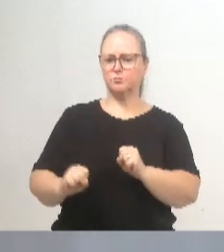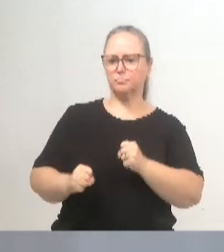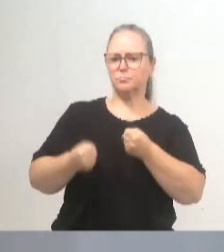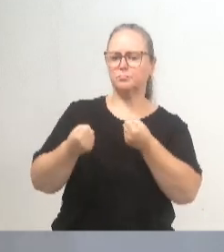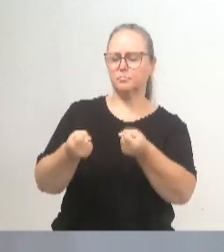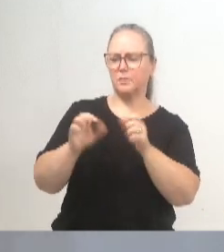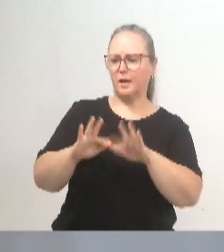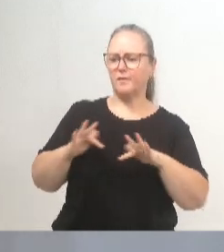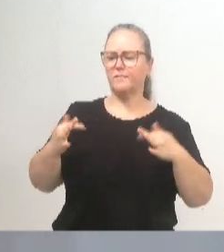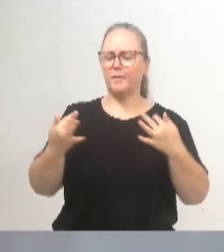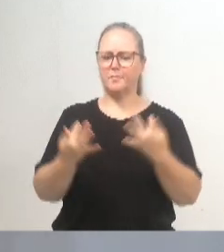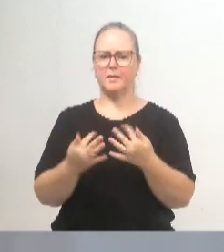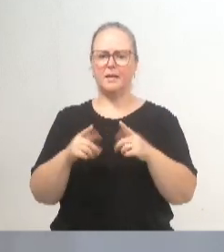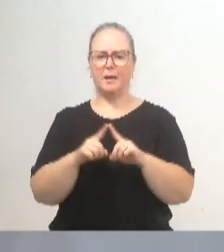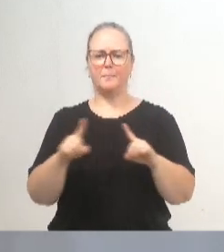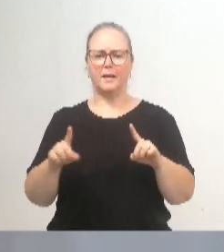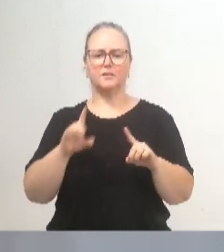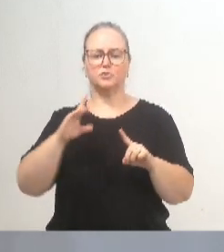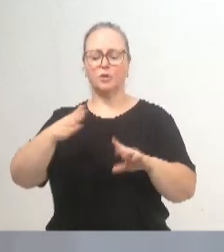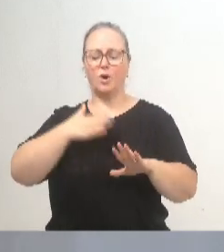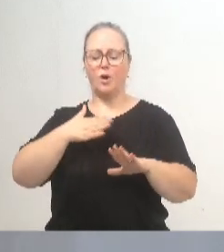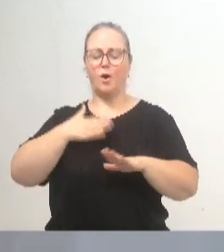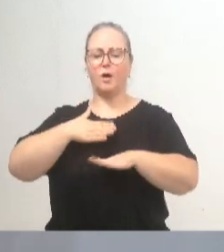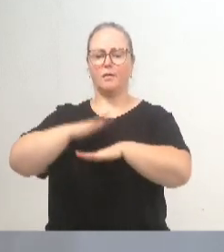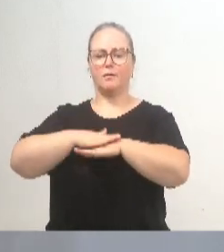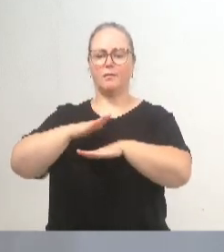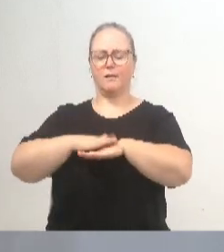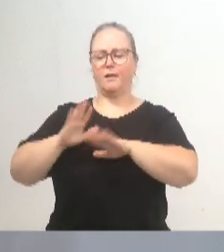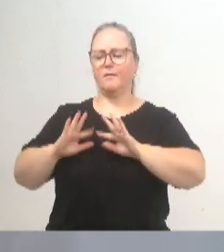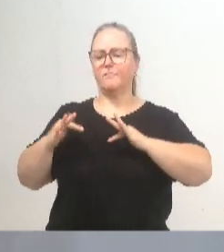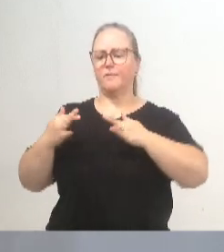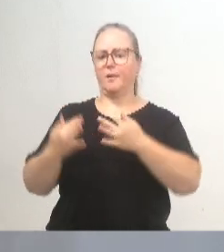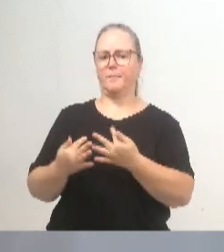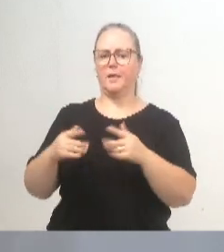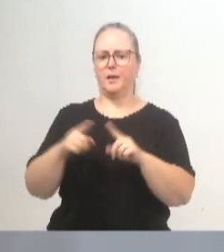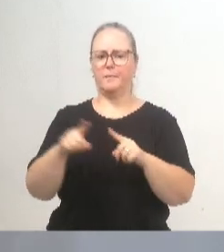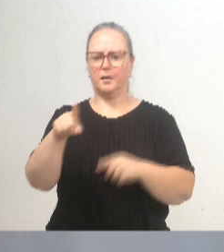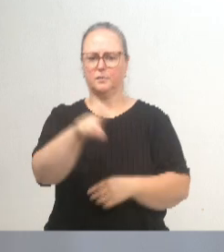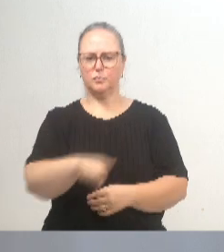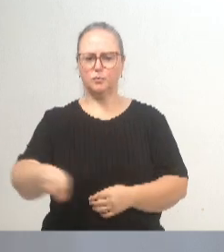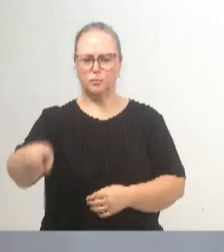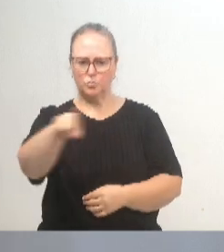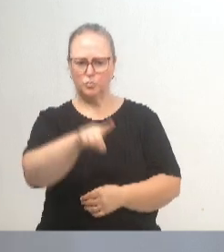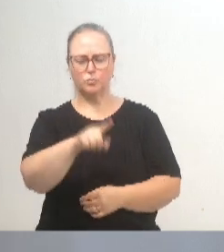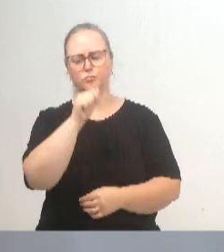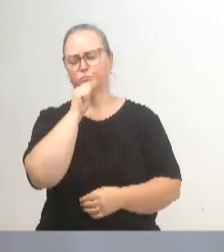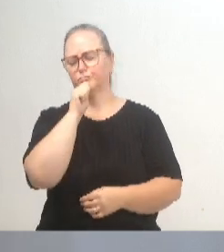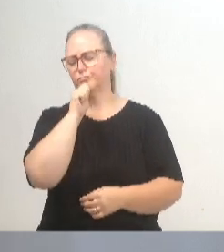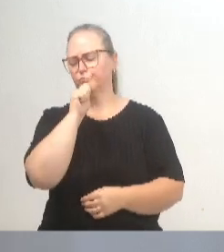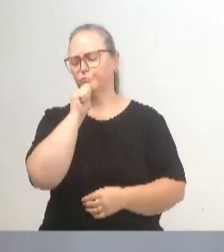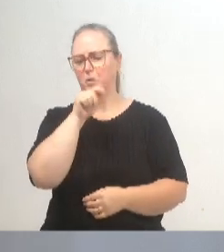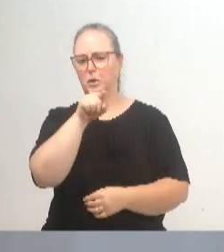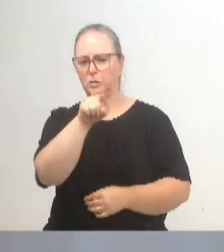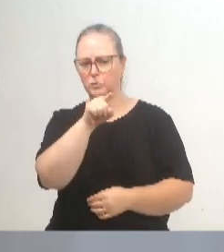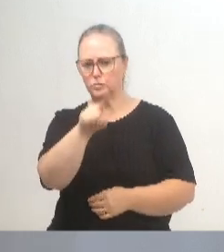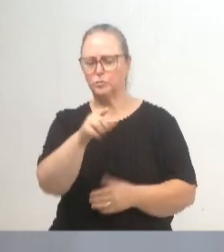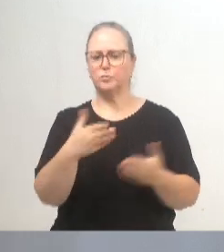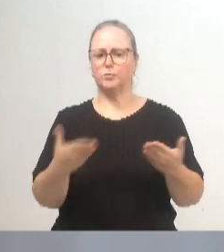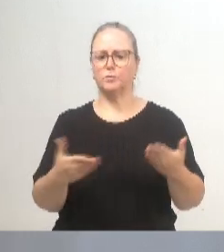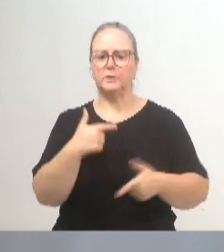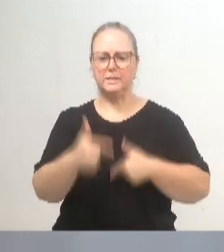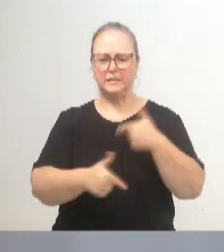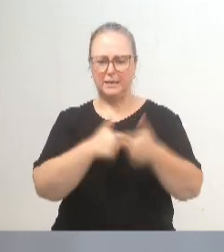família deles, mas não defendem a família de você, blumenauense. Você, blumenauense, que está lá no shopping fazendo